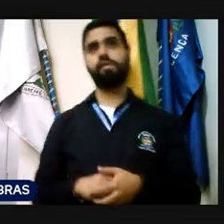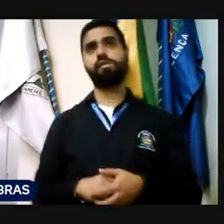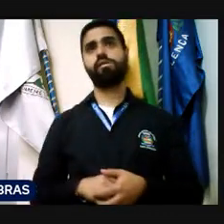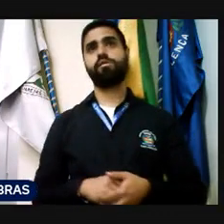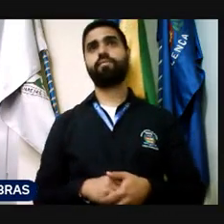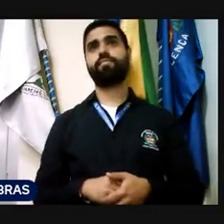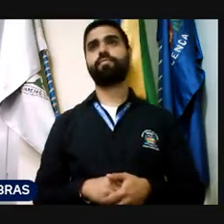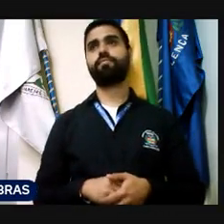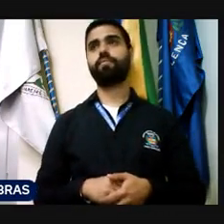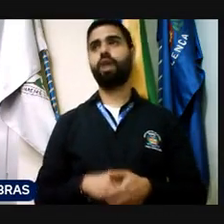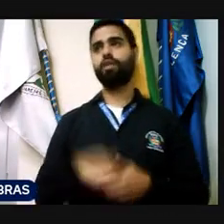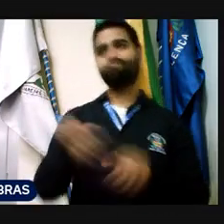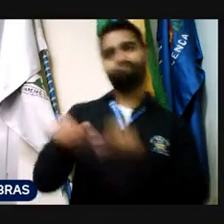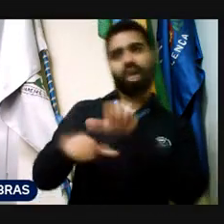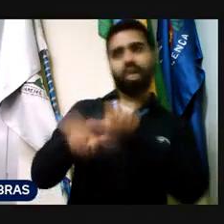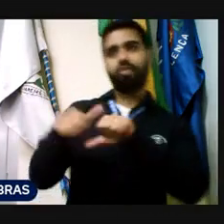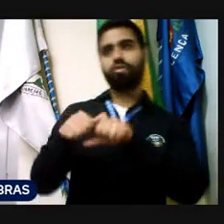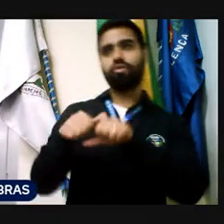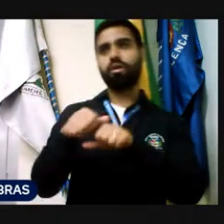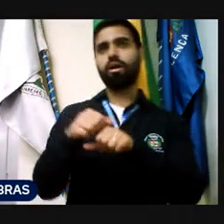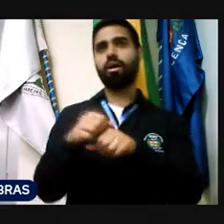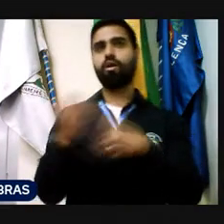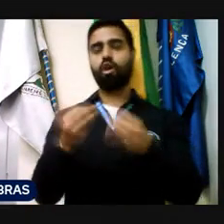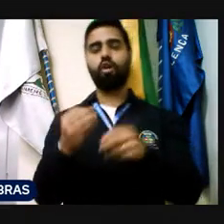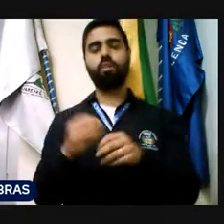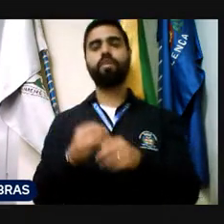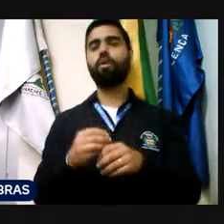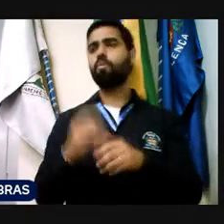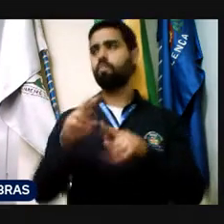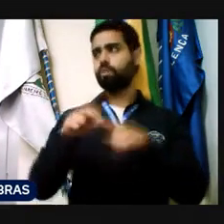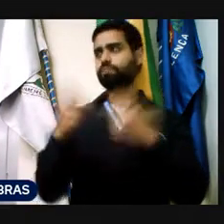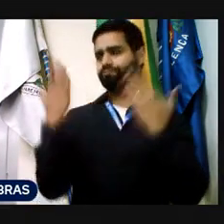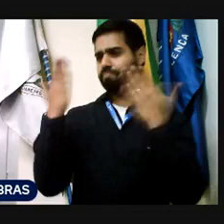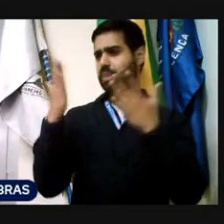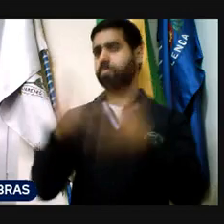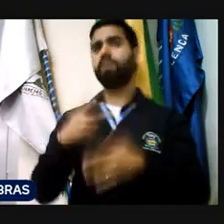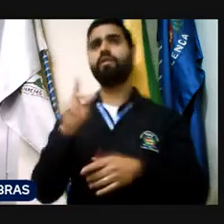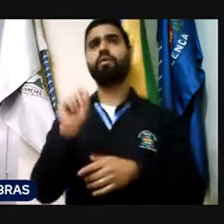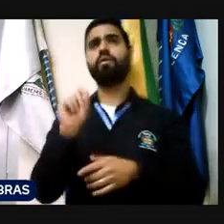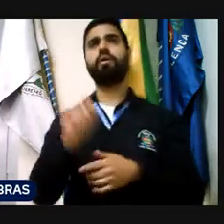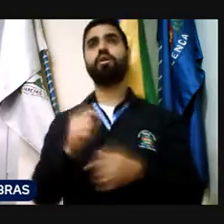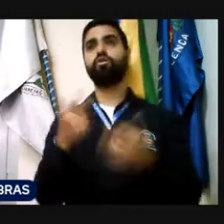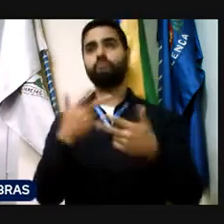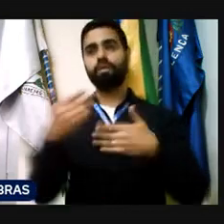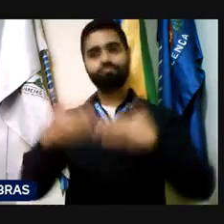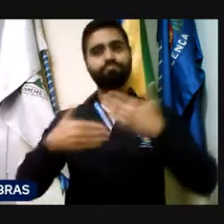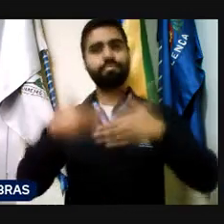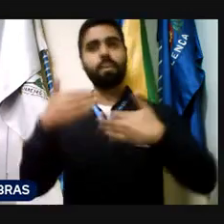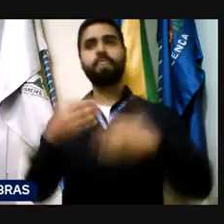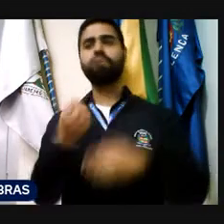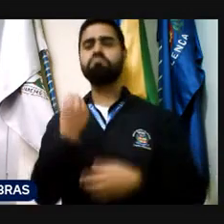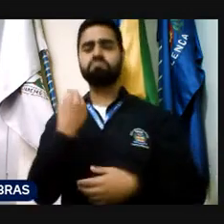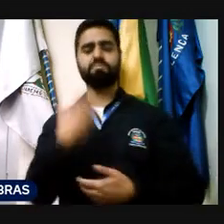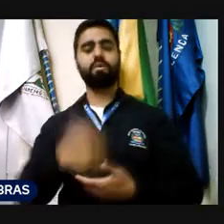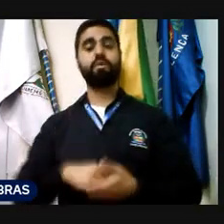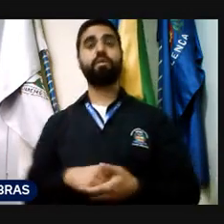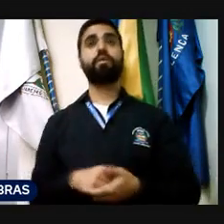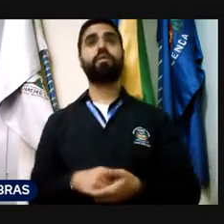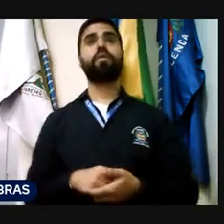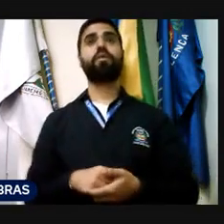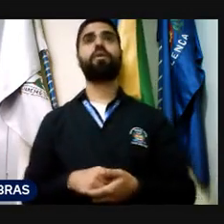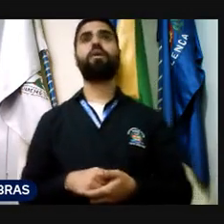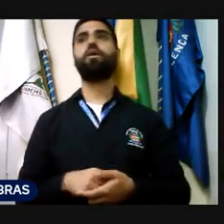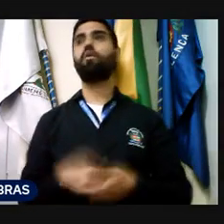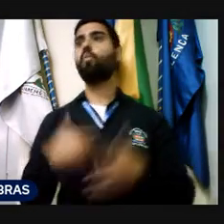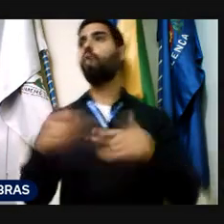uma nova cara na casa. Então, quero parabenizar e dizer que as coisas estão caminhando e qualquer lugar que a gente